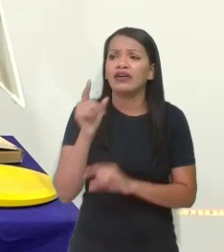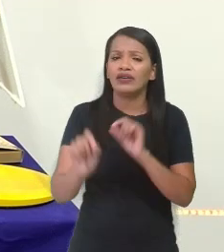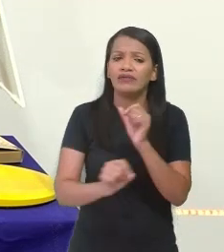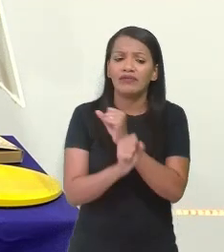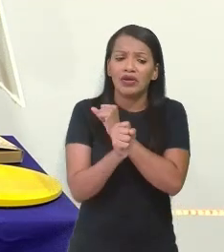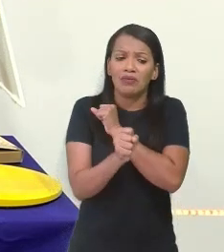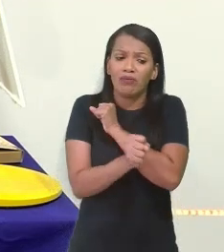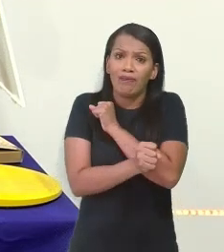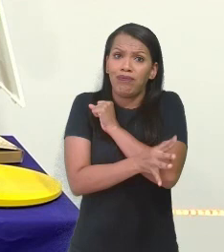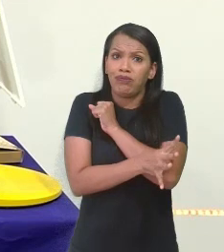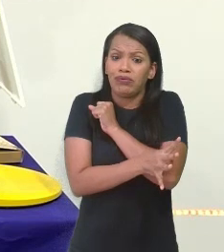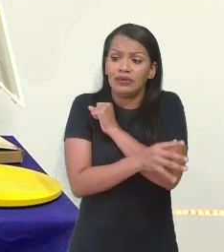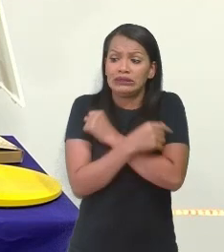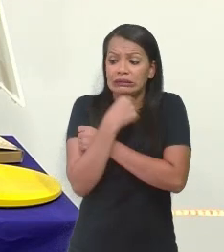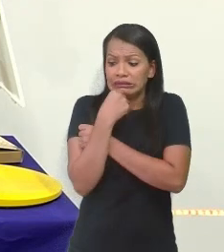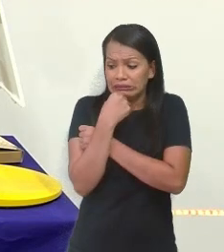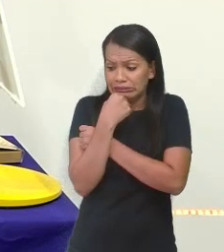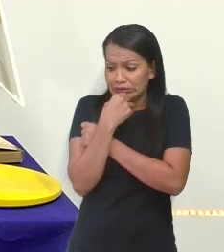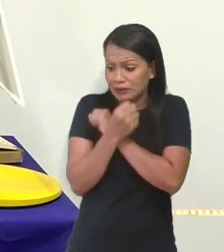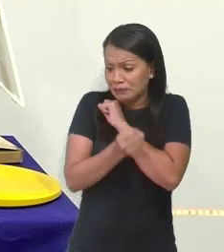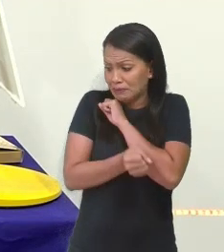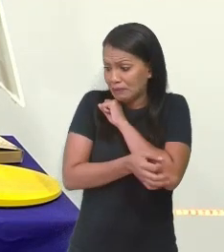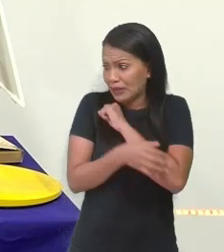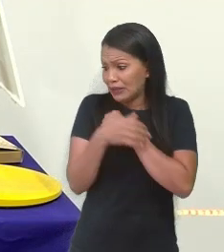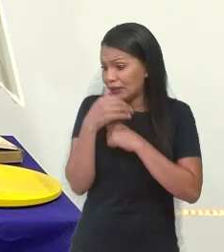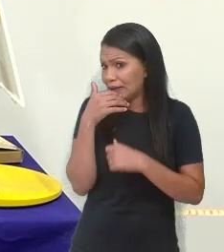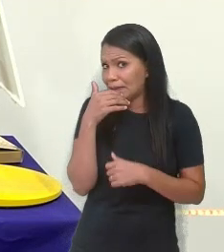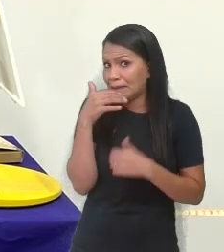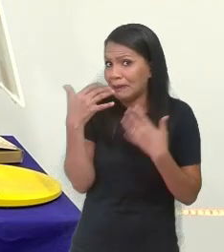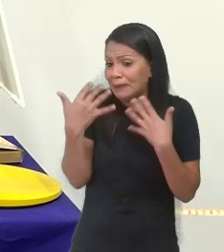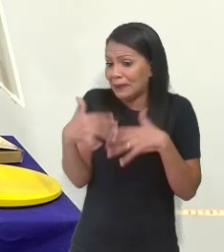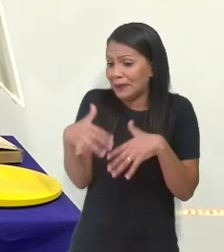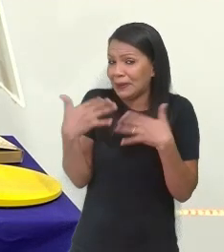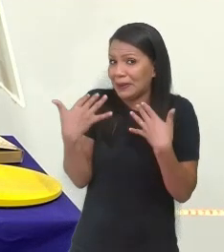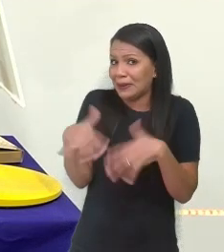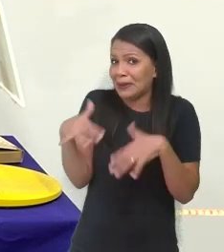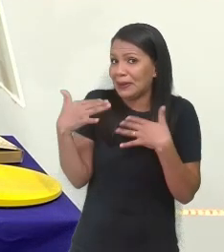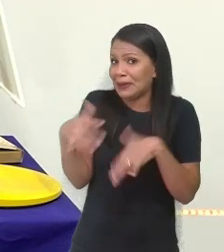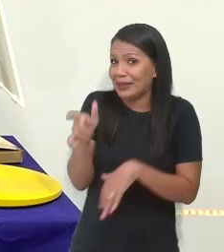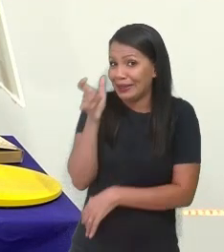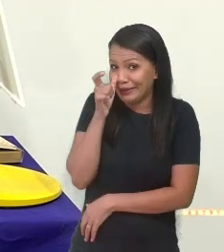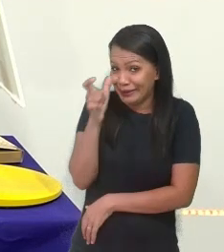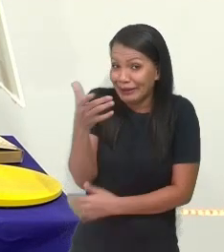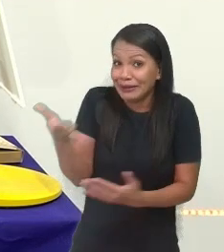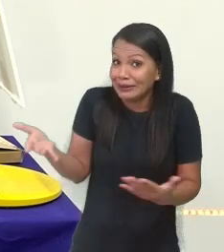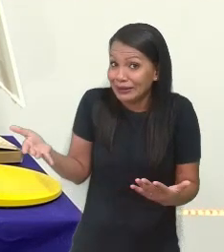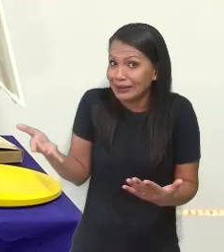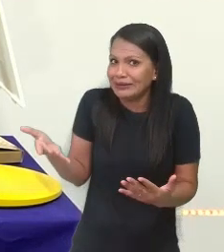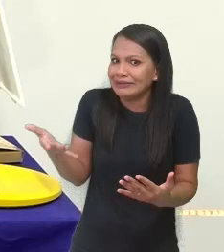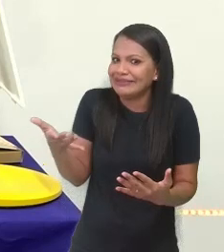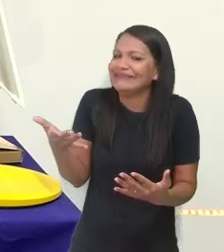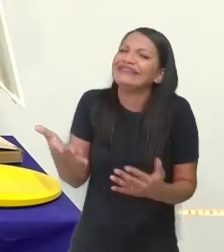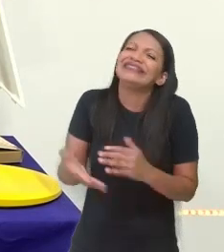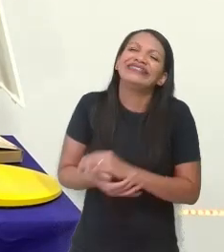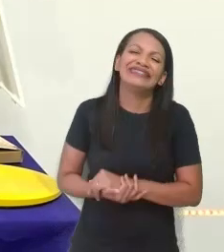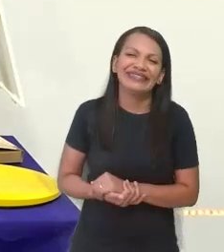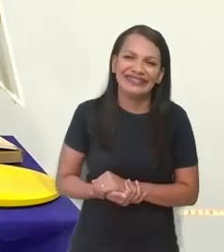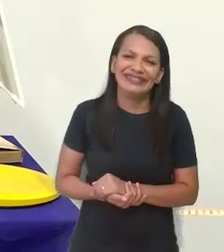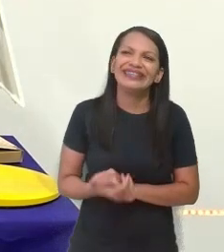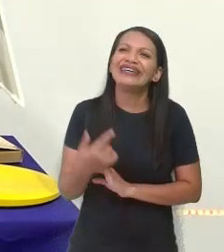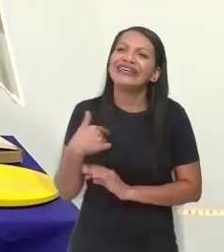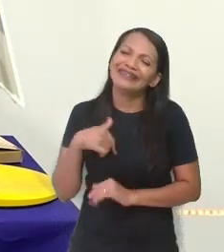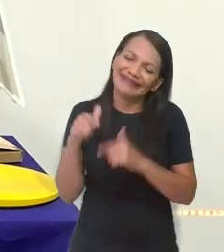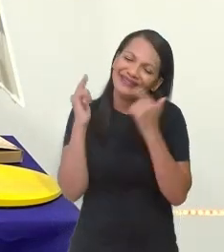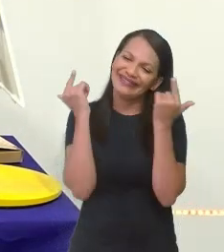pum. Por aí você já tira, né? O interessante que seria esse cordel. A gente